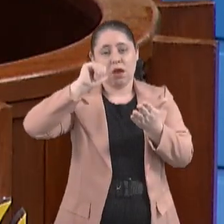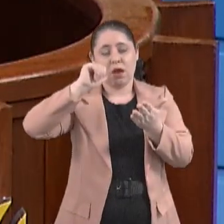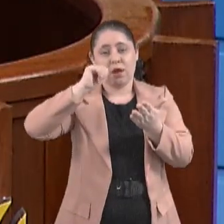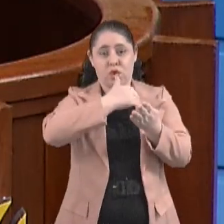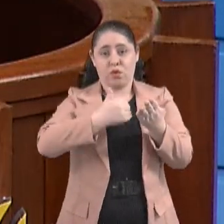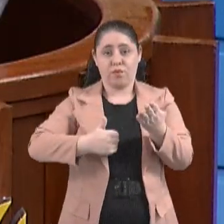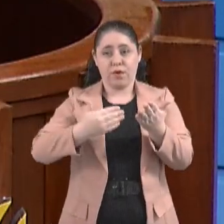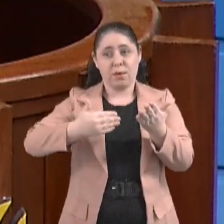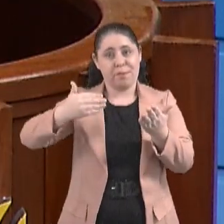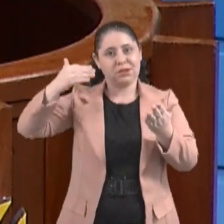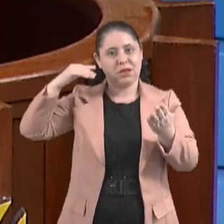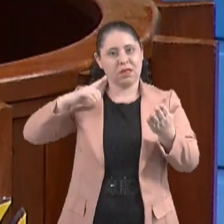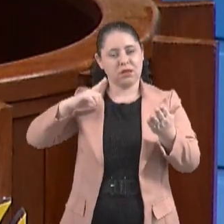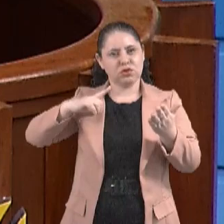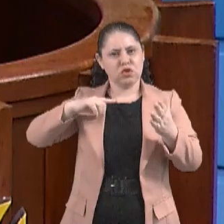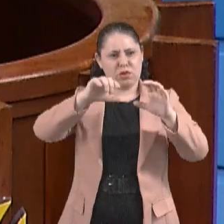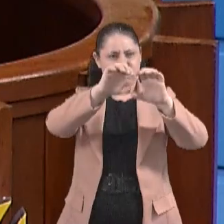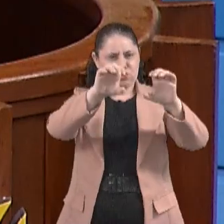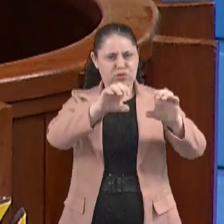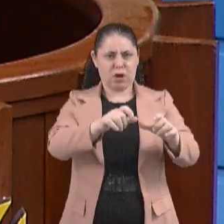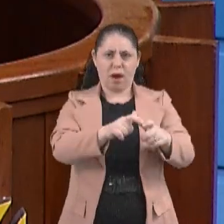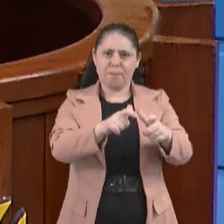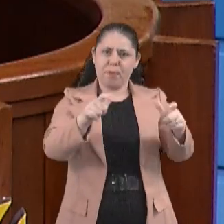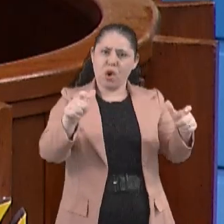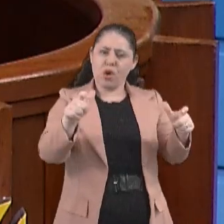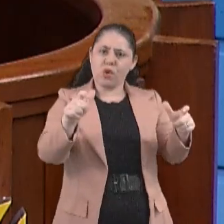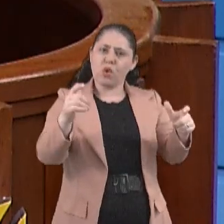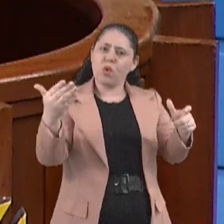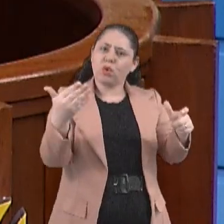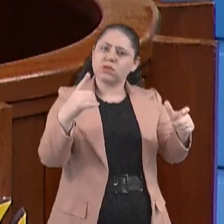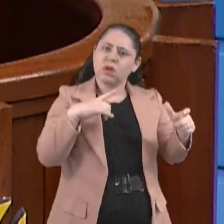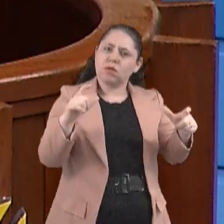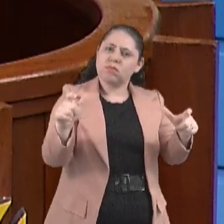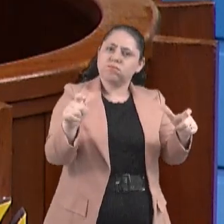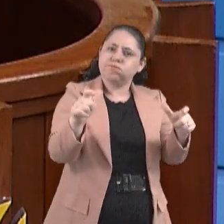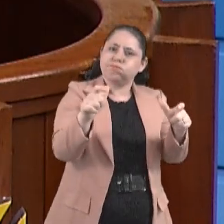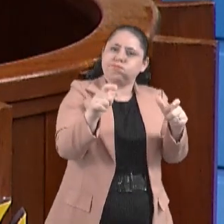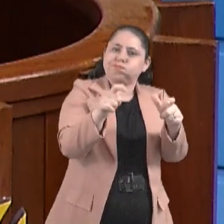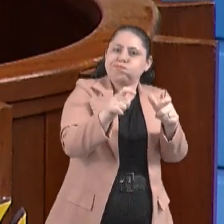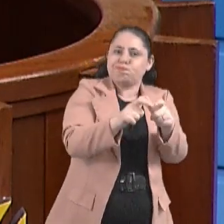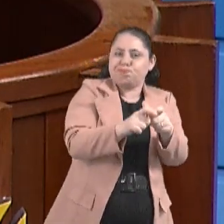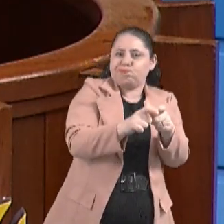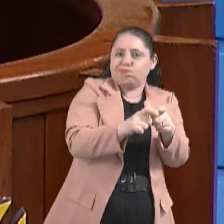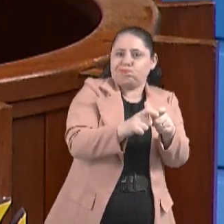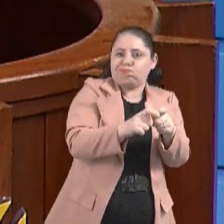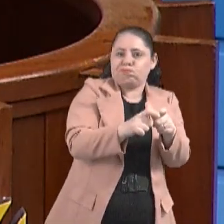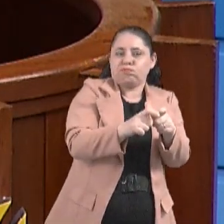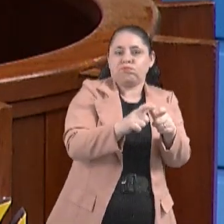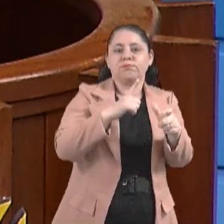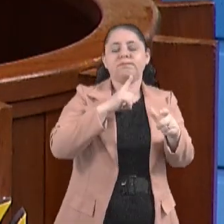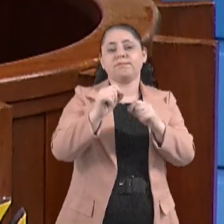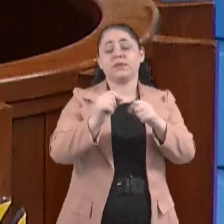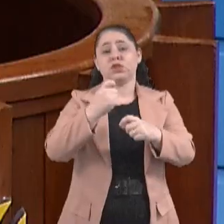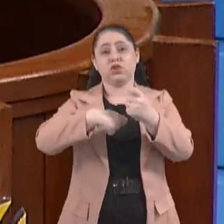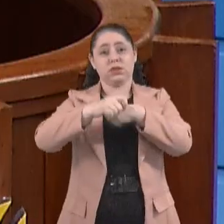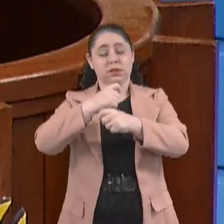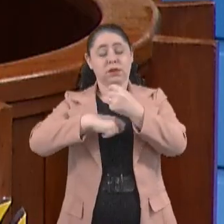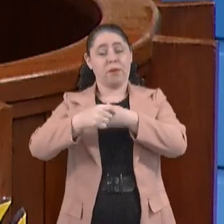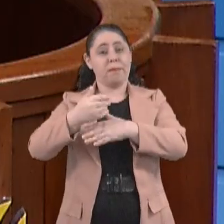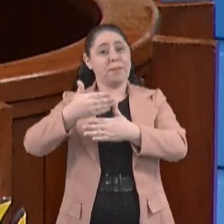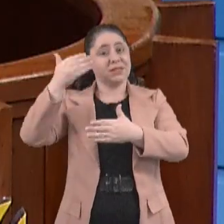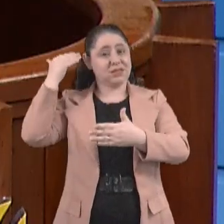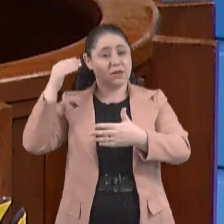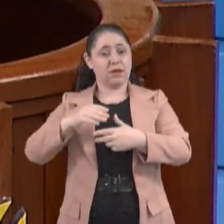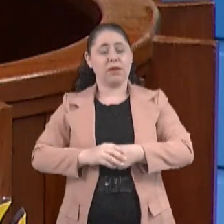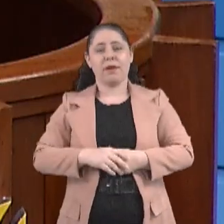governos passados tinha uma estrutura maior, nós temos hoje uma estrutura minguada. Na gestão passada, a deputada